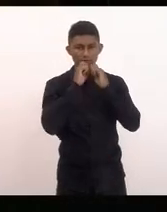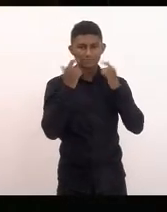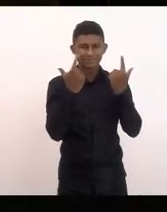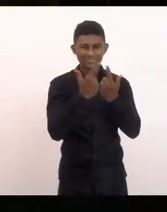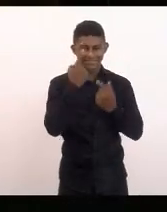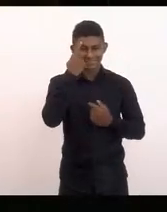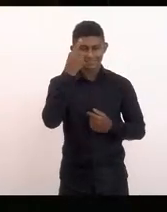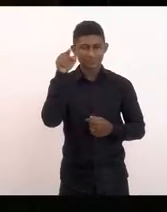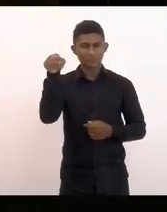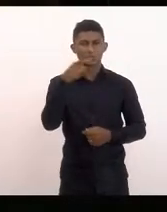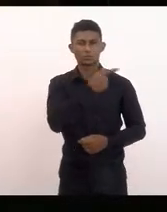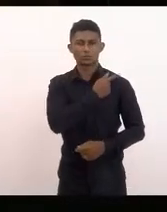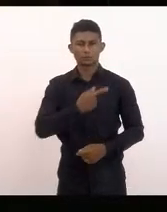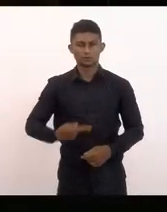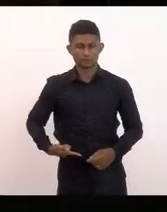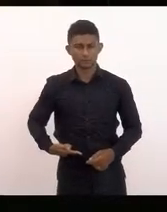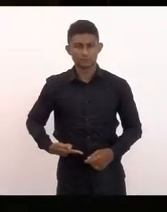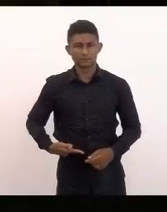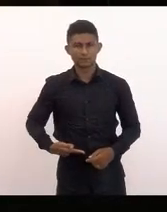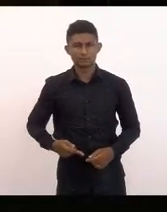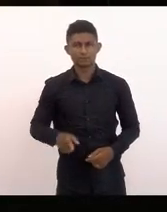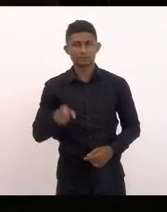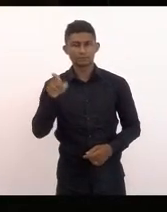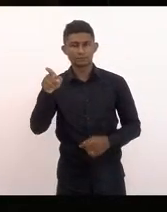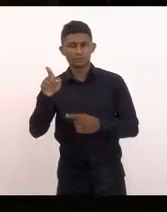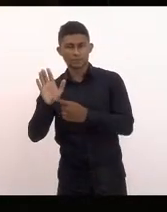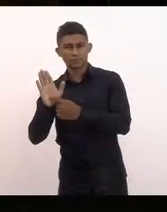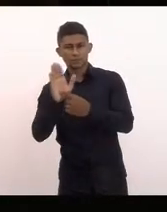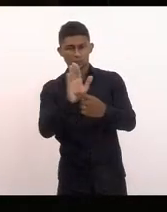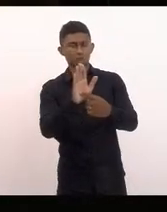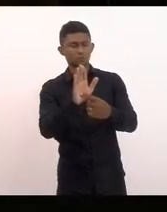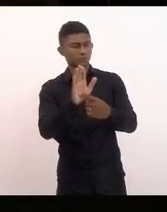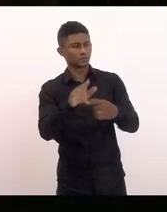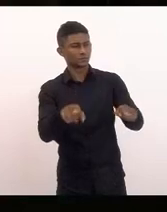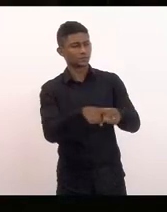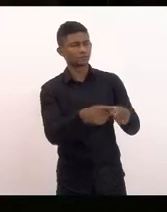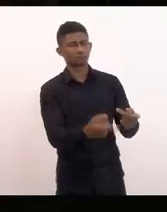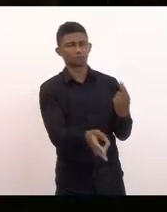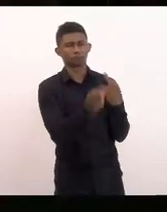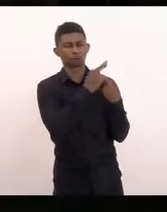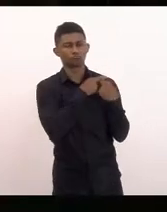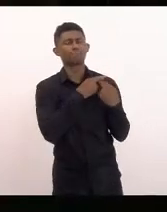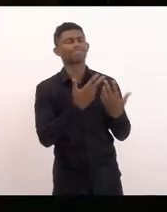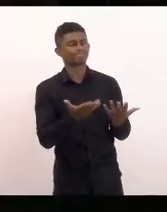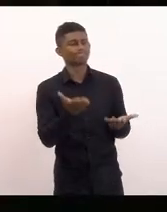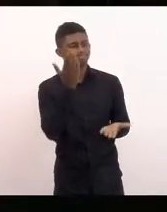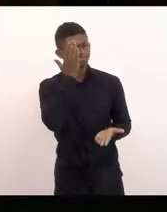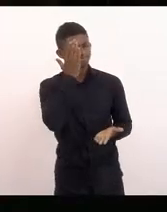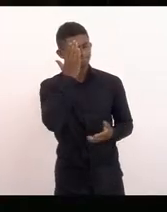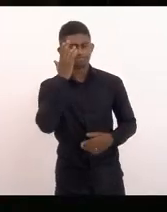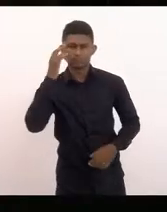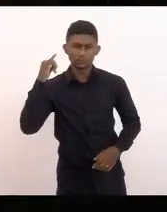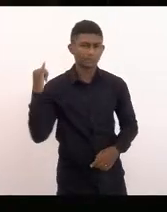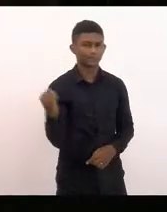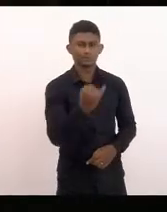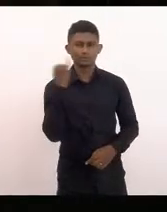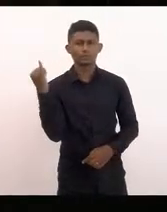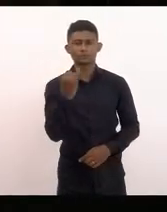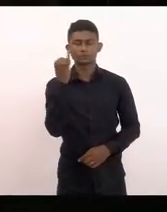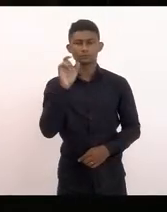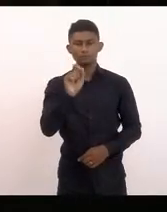o governador trouxe para si a responsabilidade, reconhecendo a importância